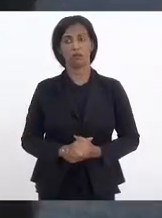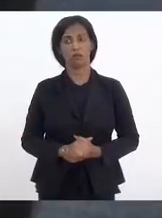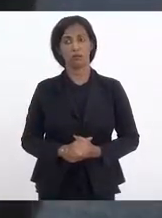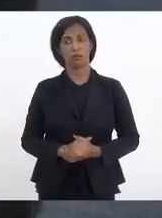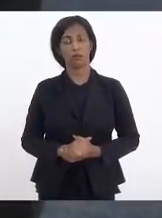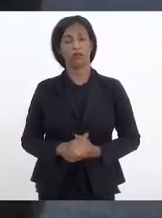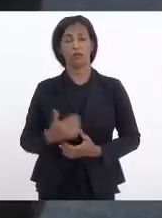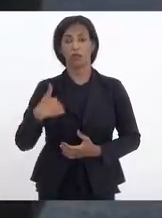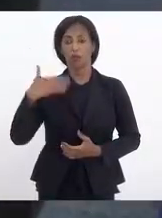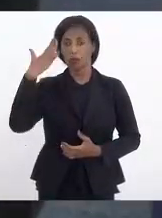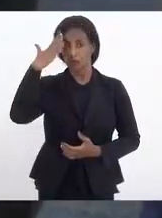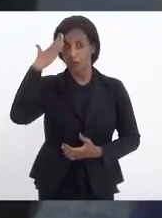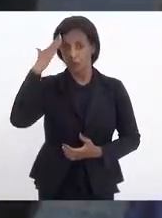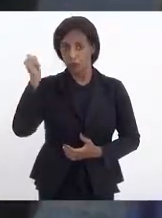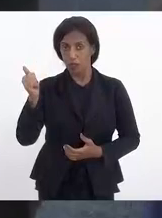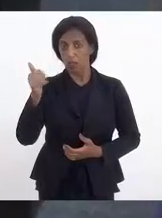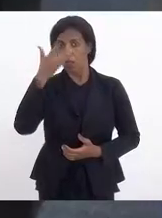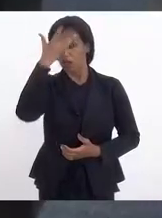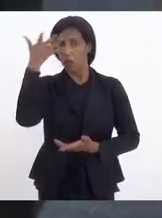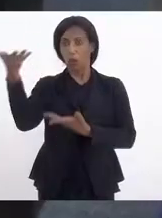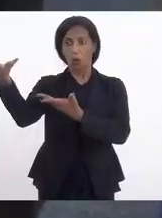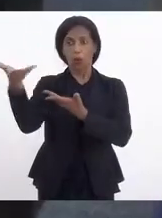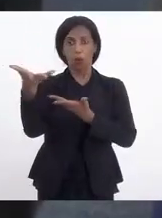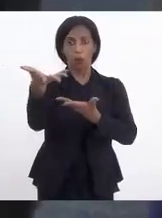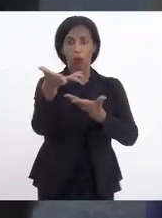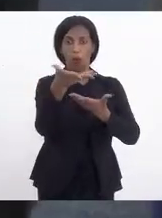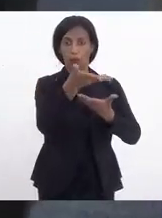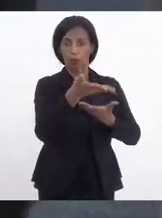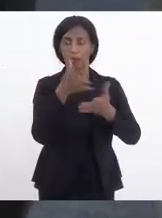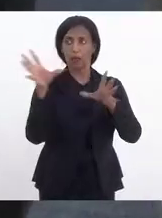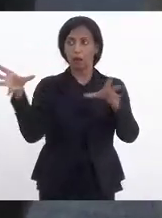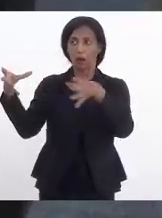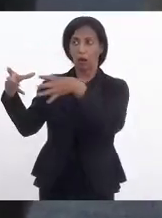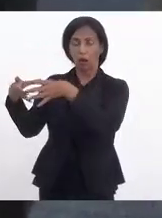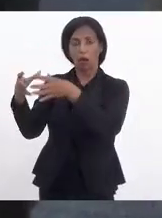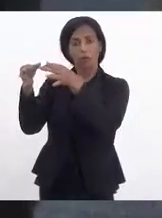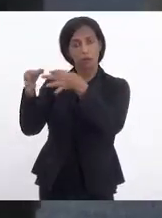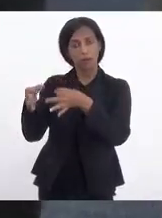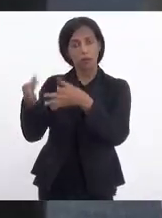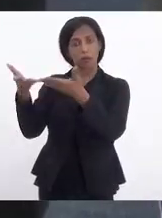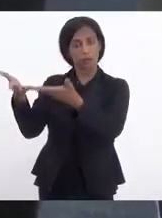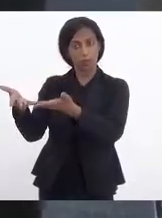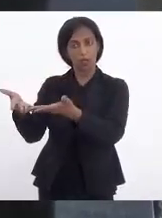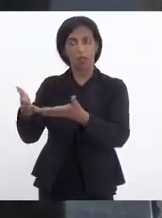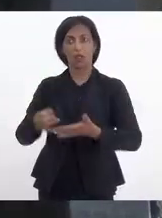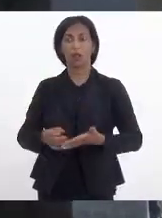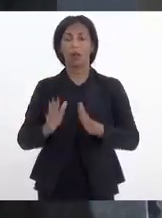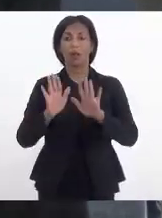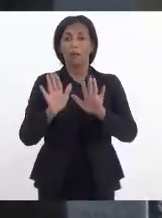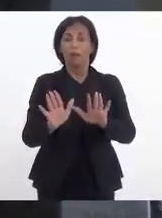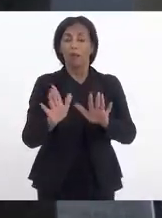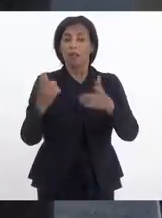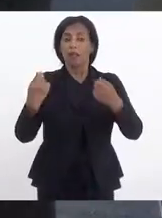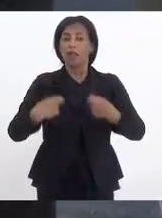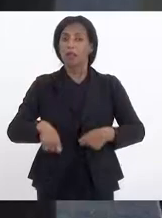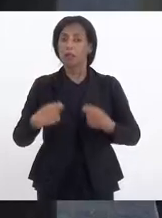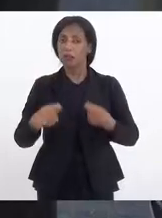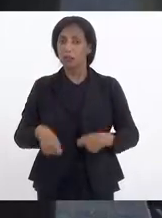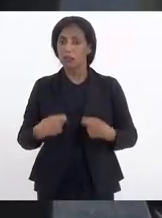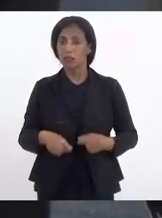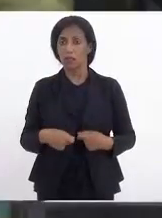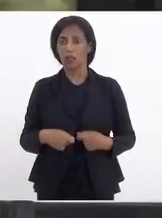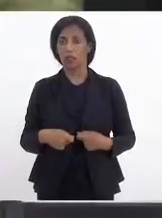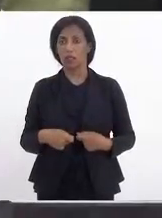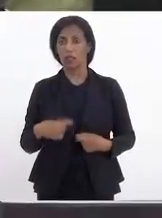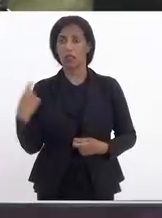É eu sei que as pessoas que eu convidei estão de forma ordeira mas é necessário